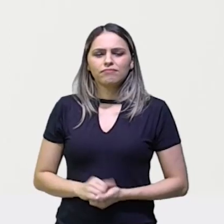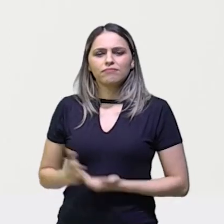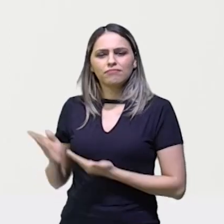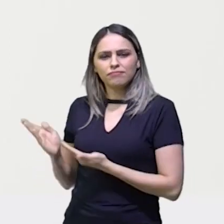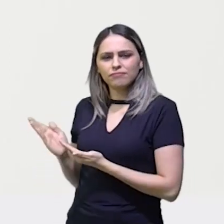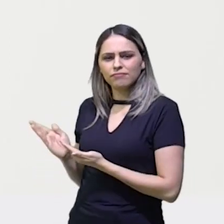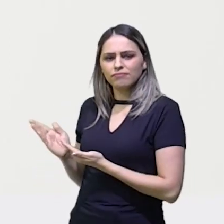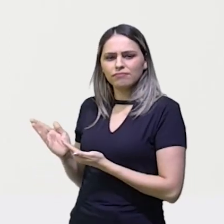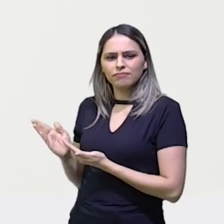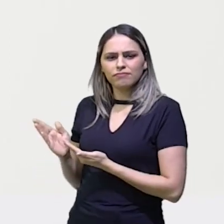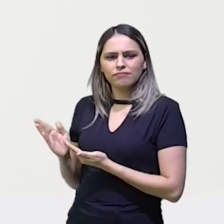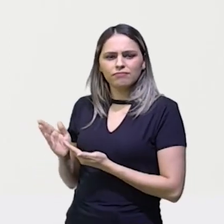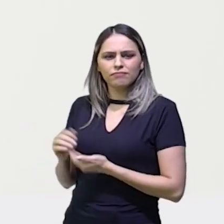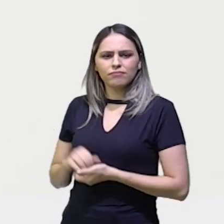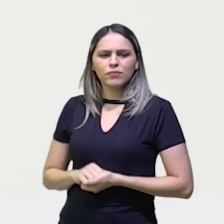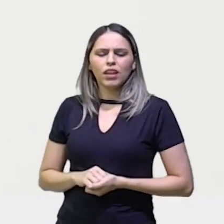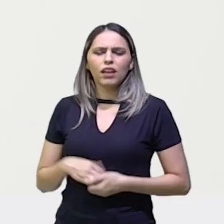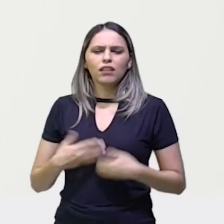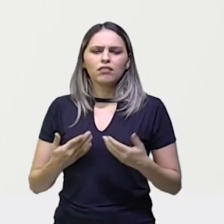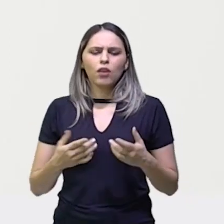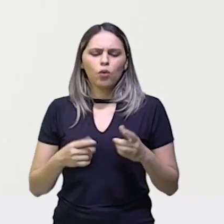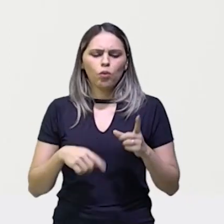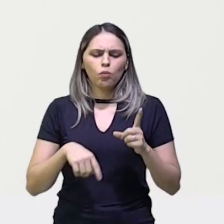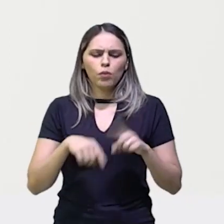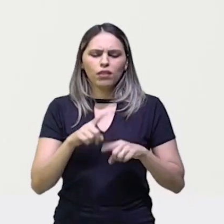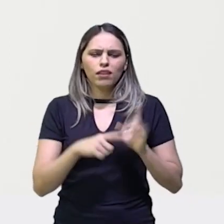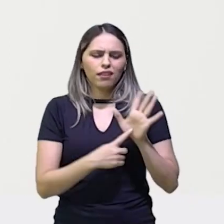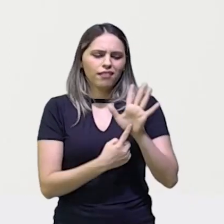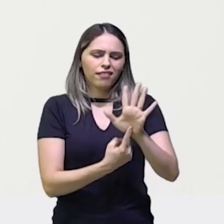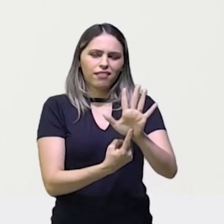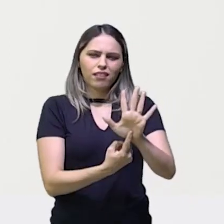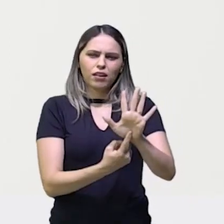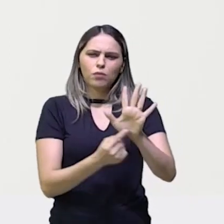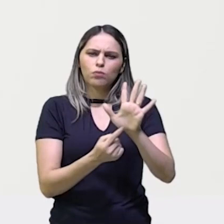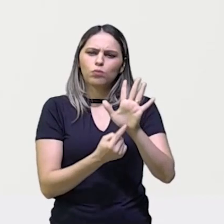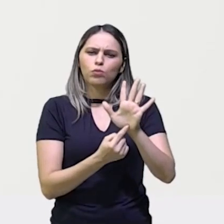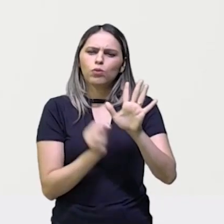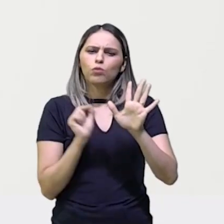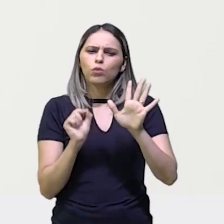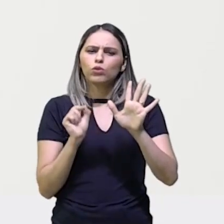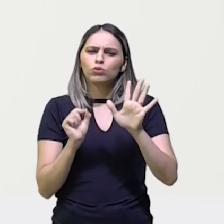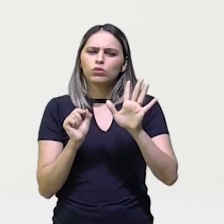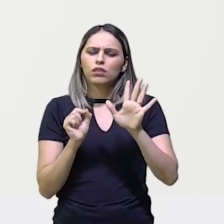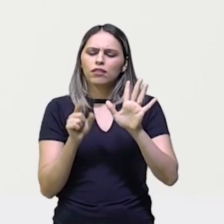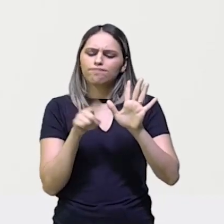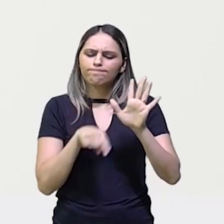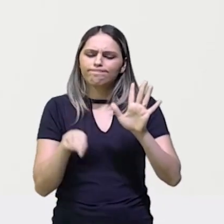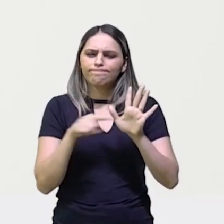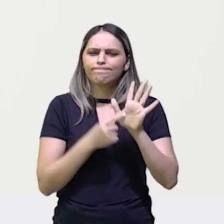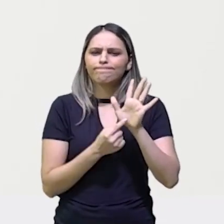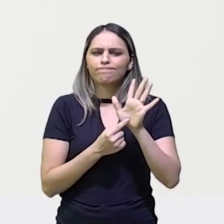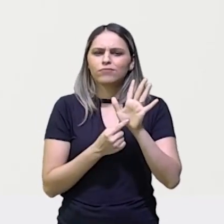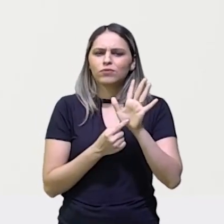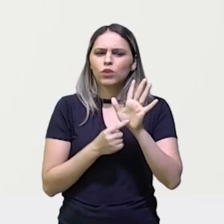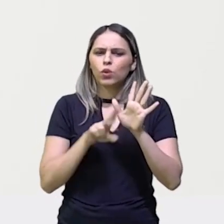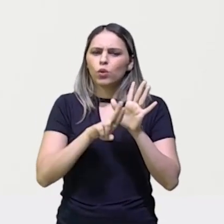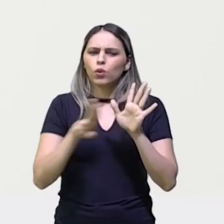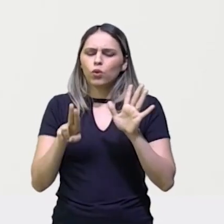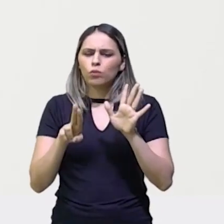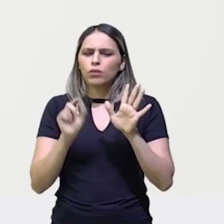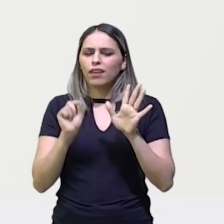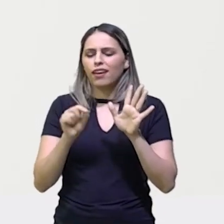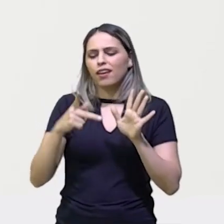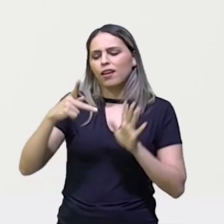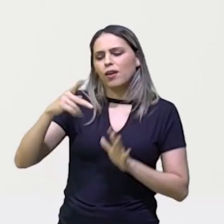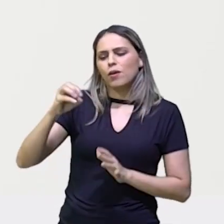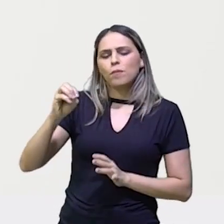ó, onde são colocados esses produtos, só o local, certo? Se chama